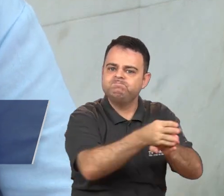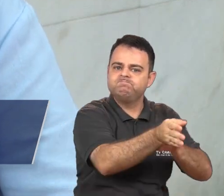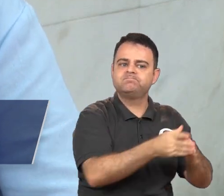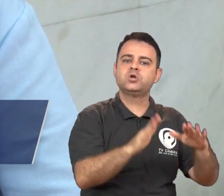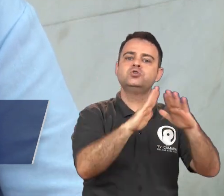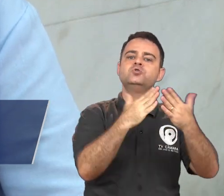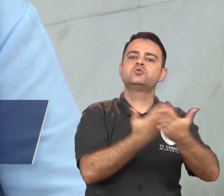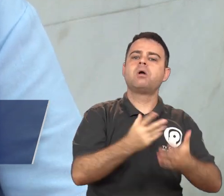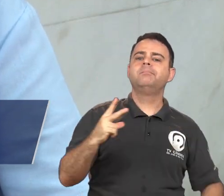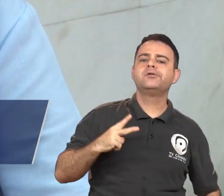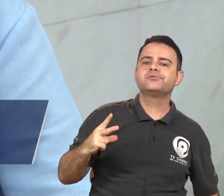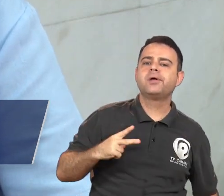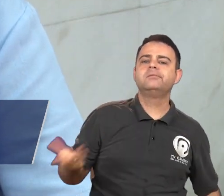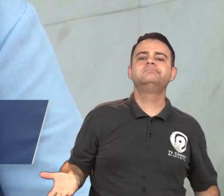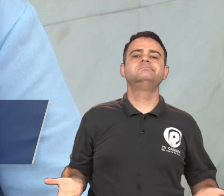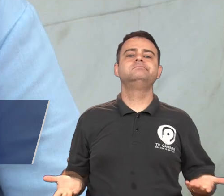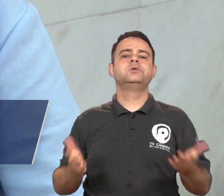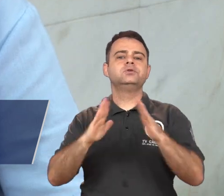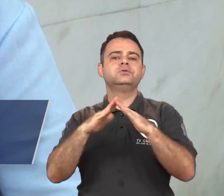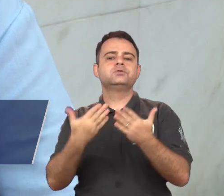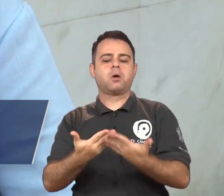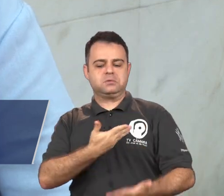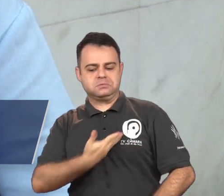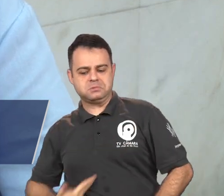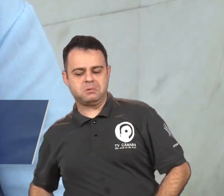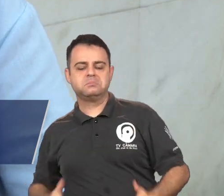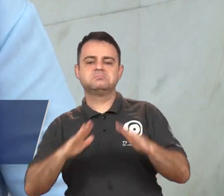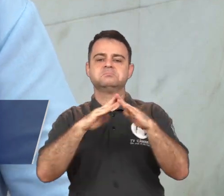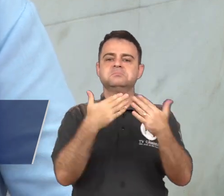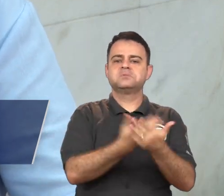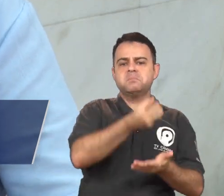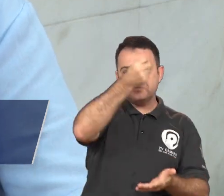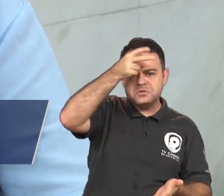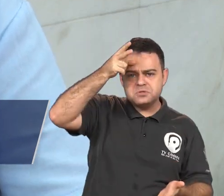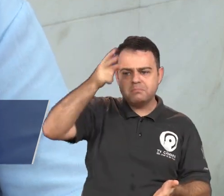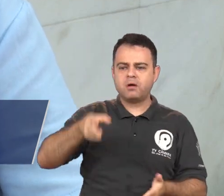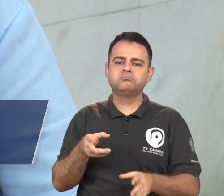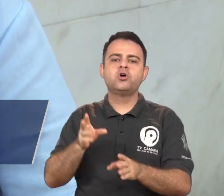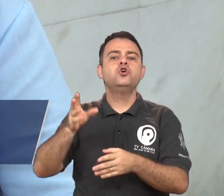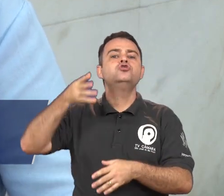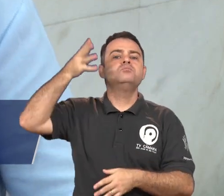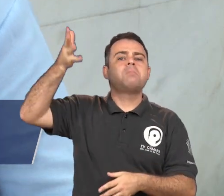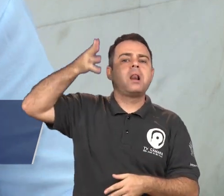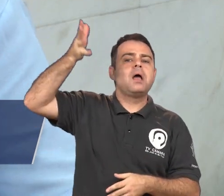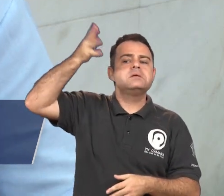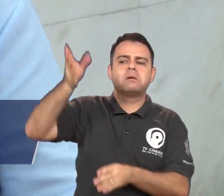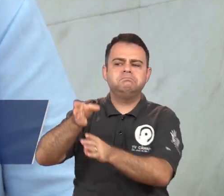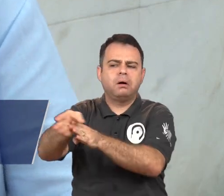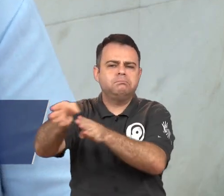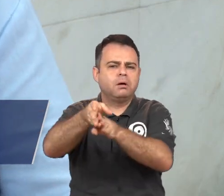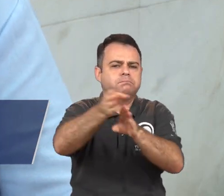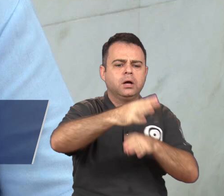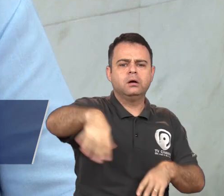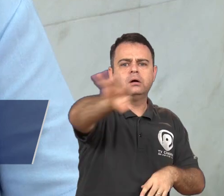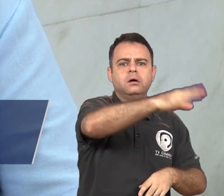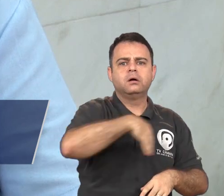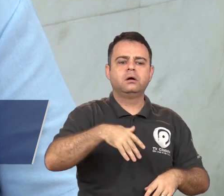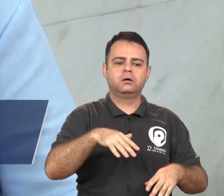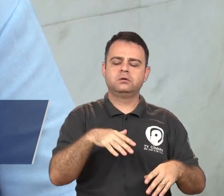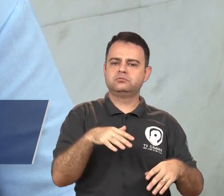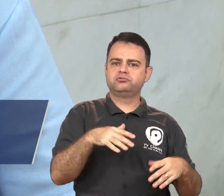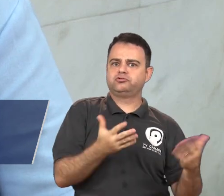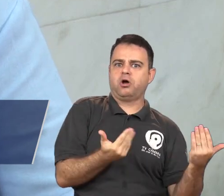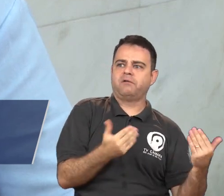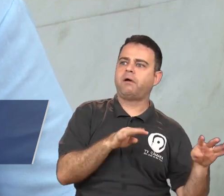escola particular, estadual, municipal, com jovens, onde ela falou, assim, foi